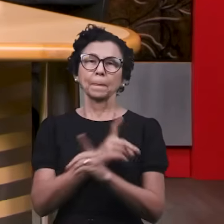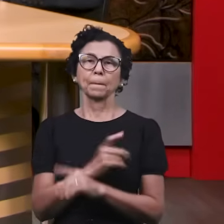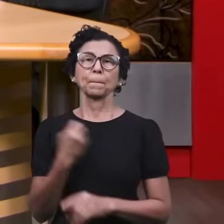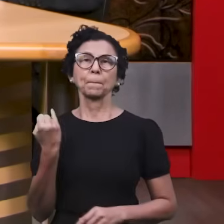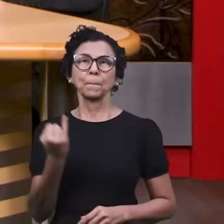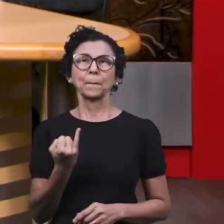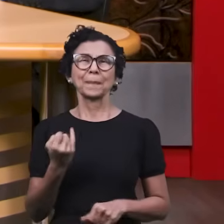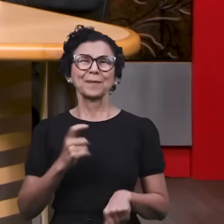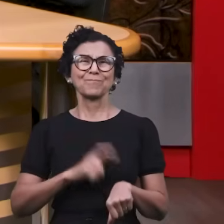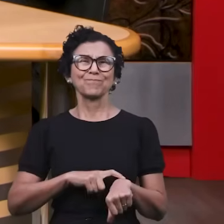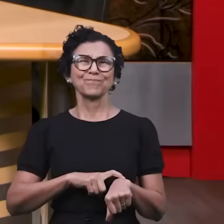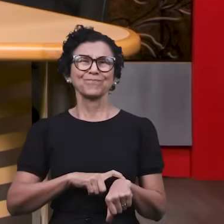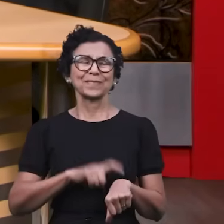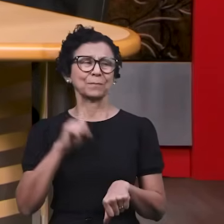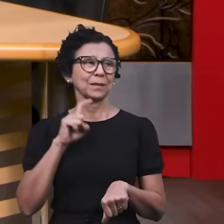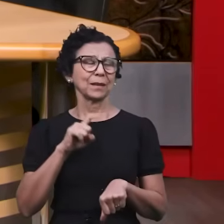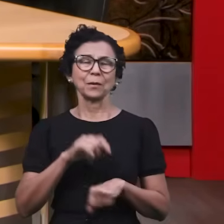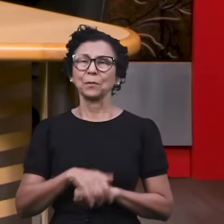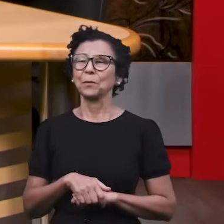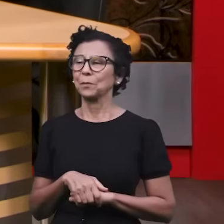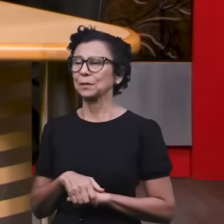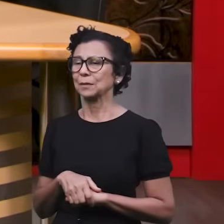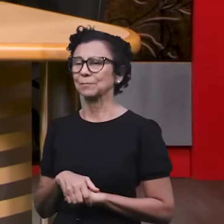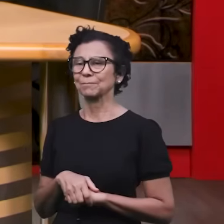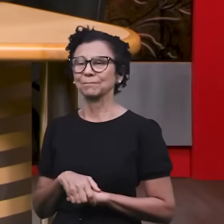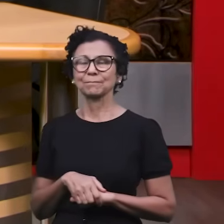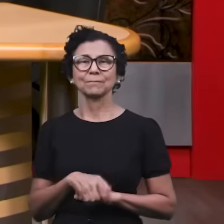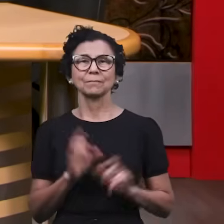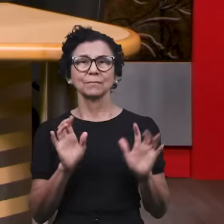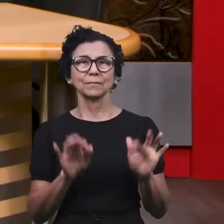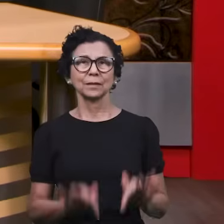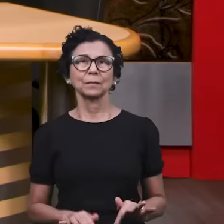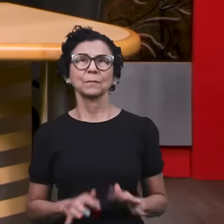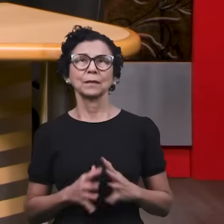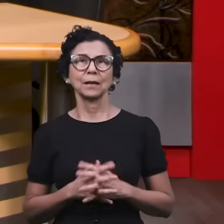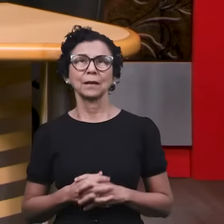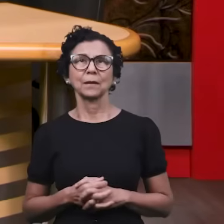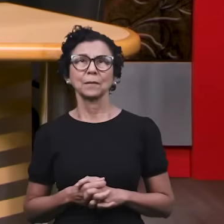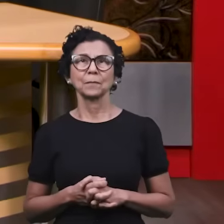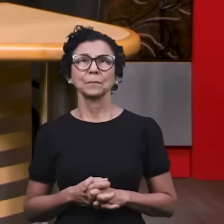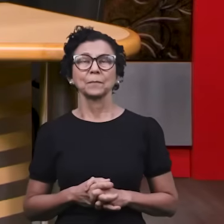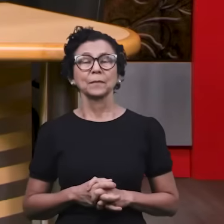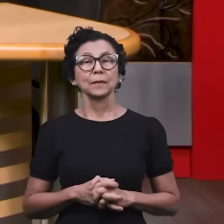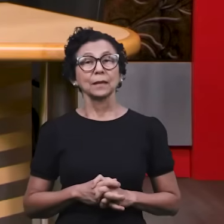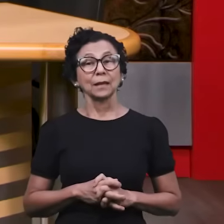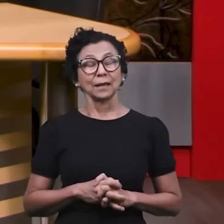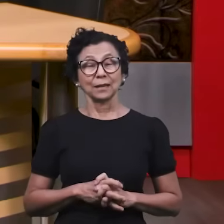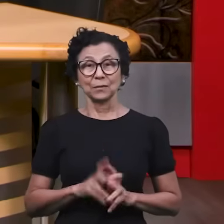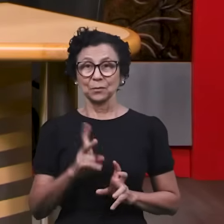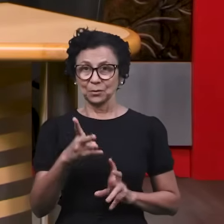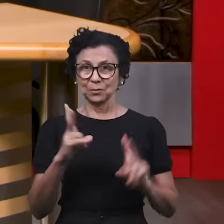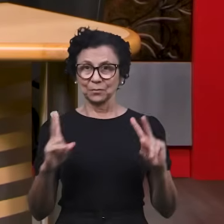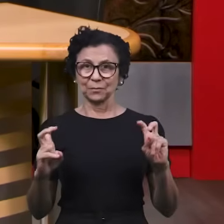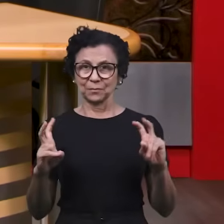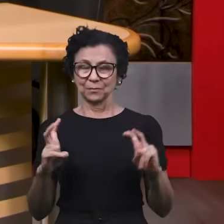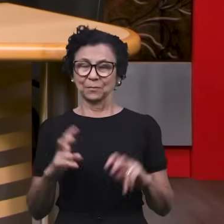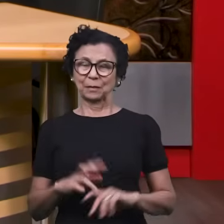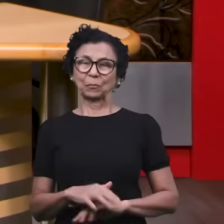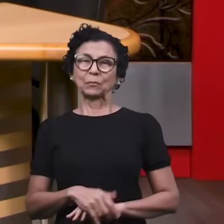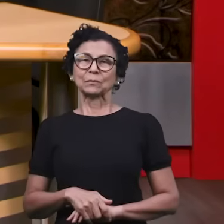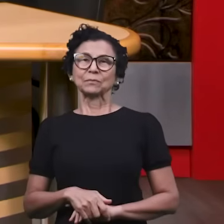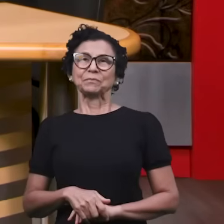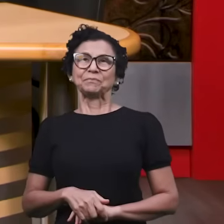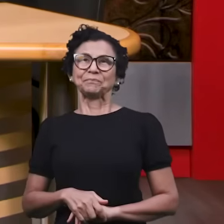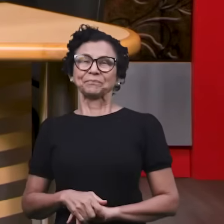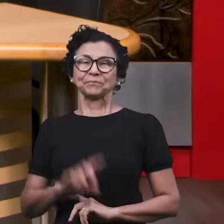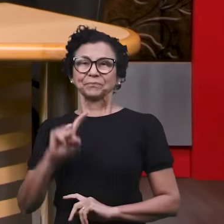Nós estamos em cima da hora, vamos terminar o nosso programa por hoje, Mas não continua ainda dentro desse tema